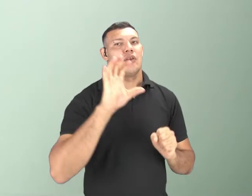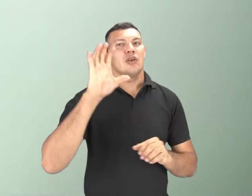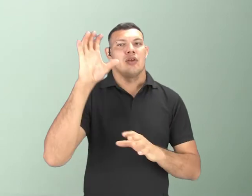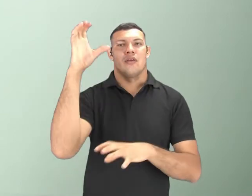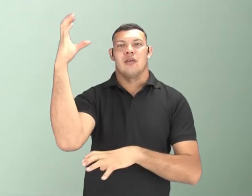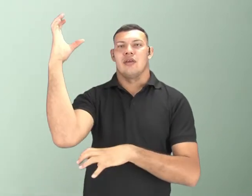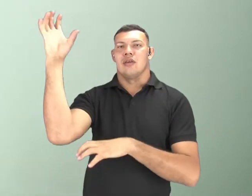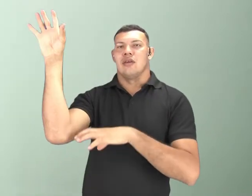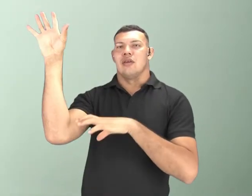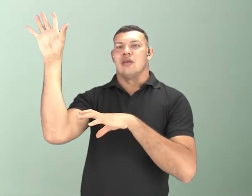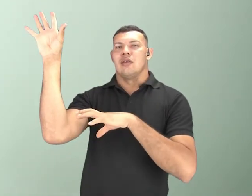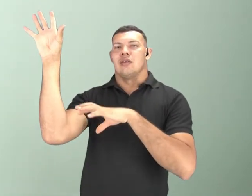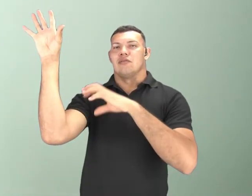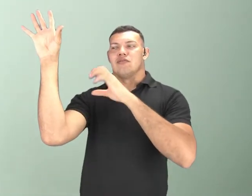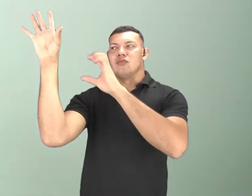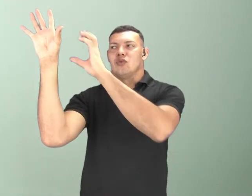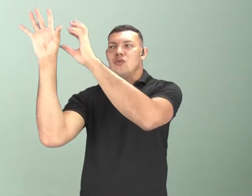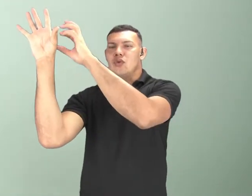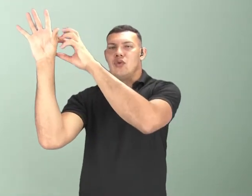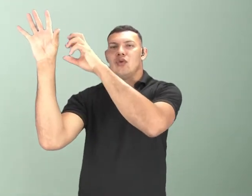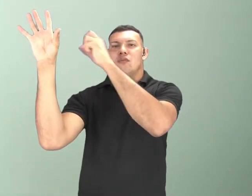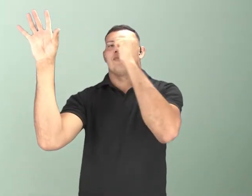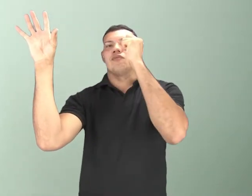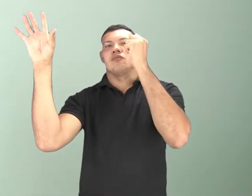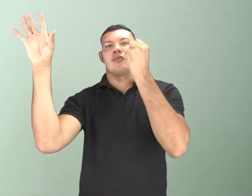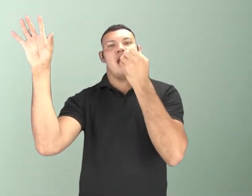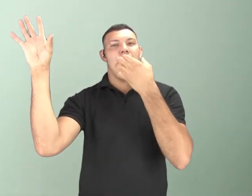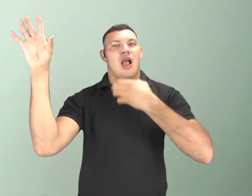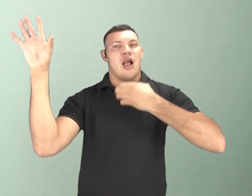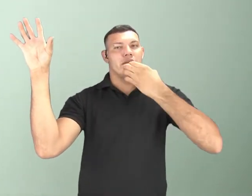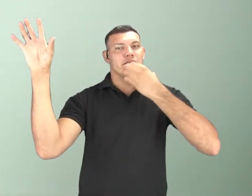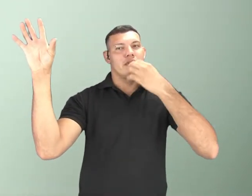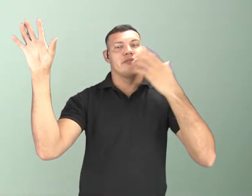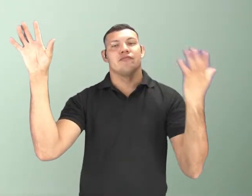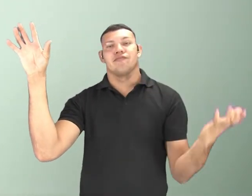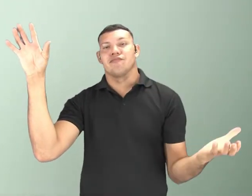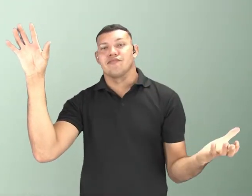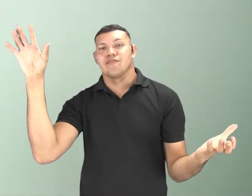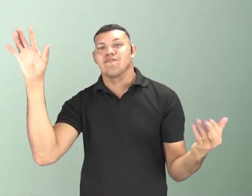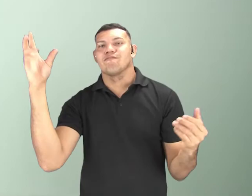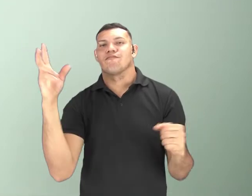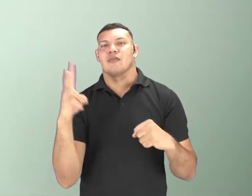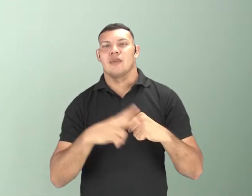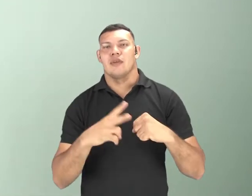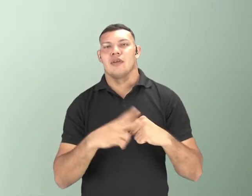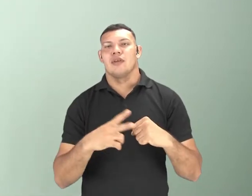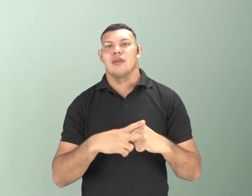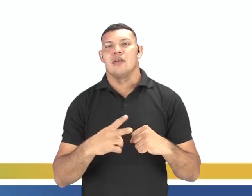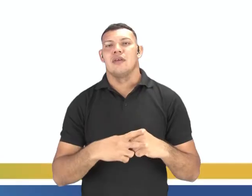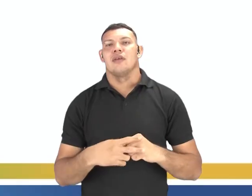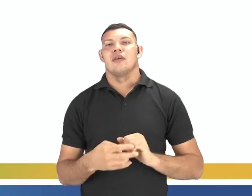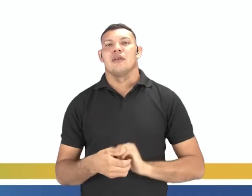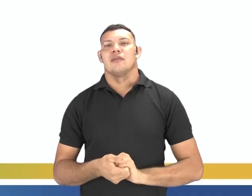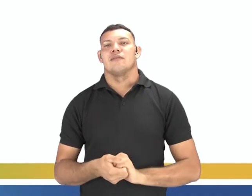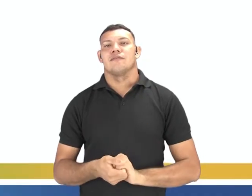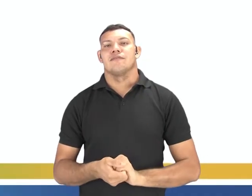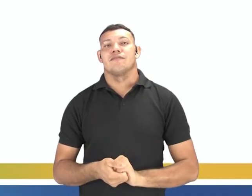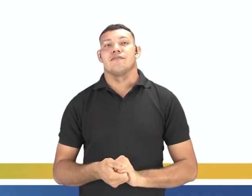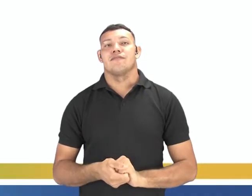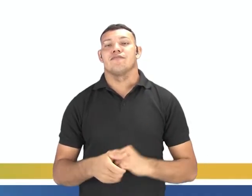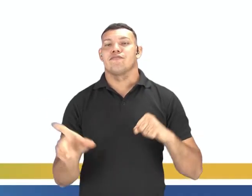Eu vou colher, você vai colher, né? Então, aí nós temos um verbo que pode ser conjugado. Lembre-se,